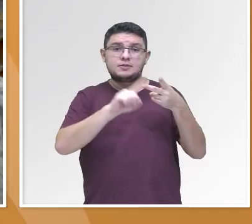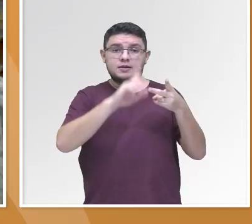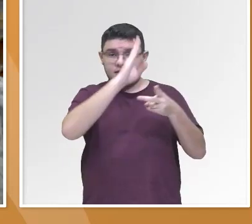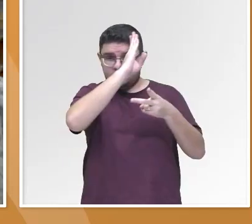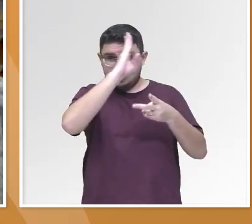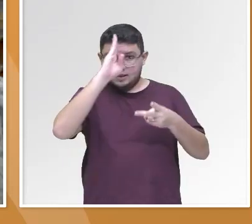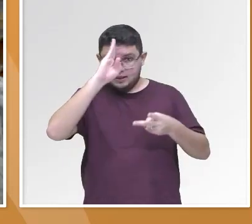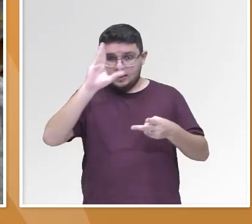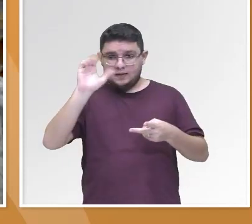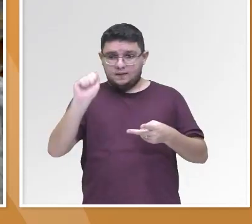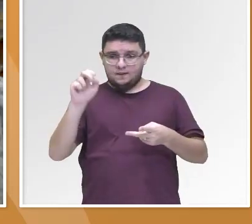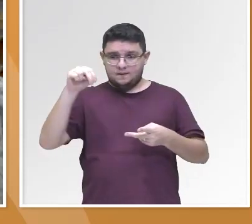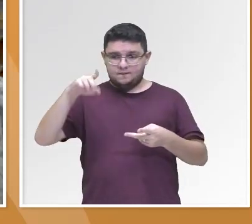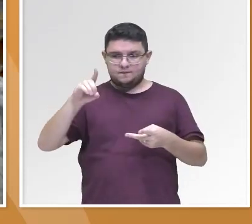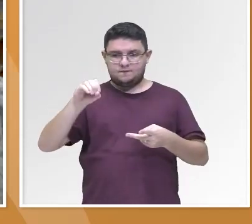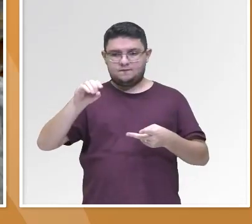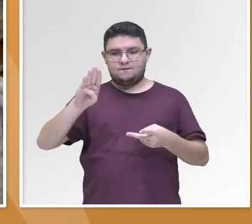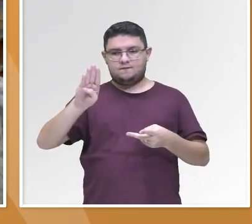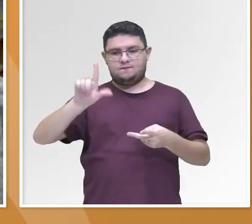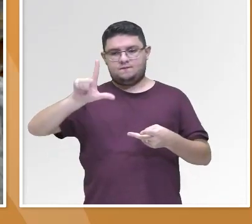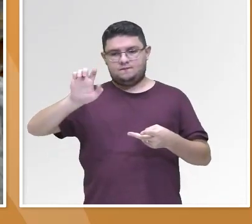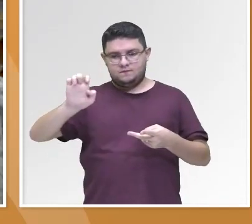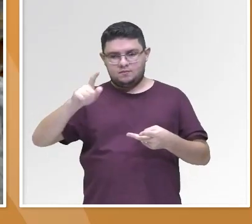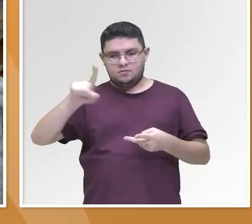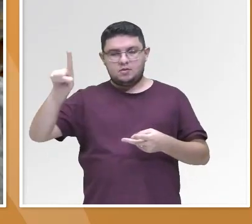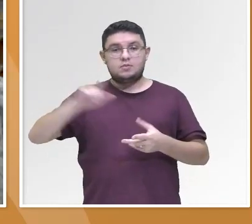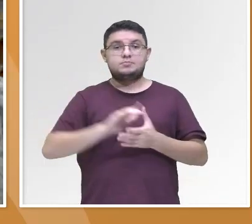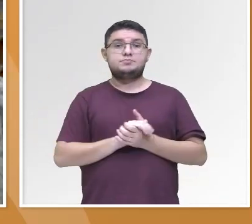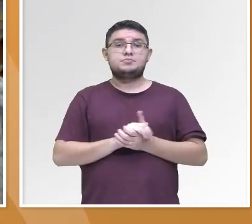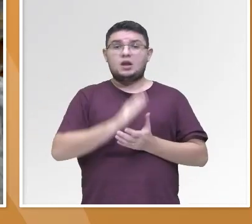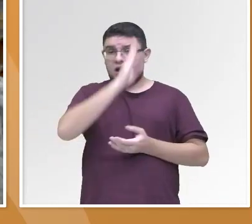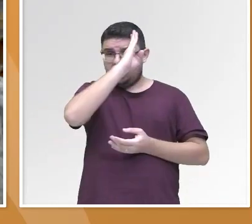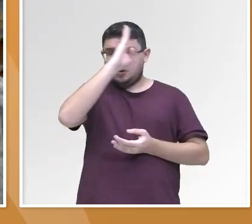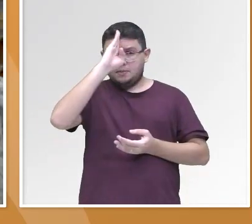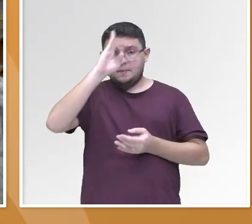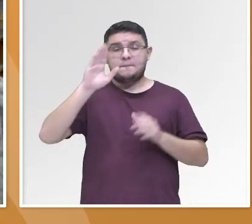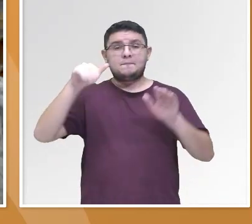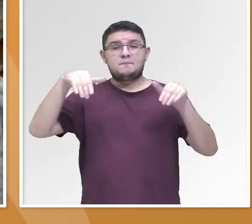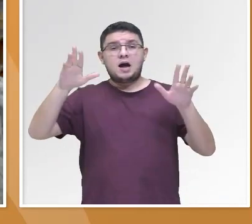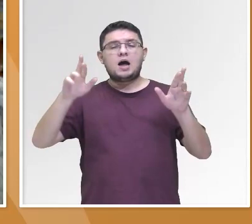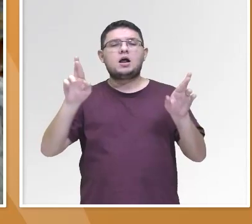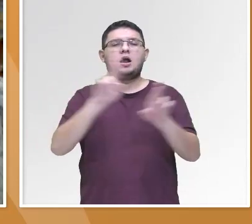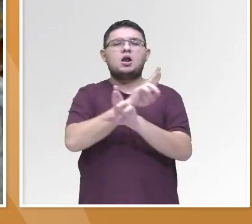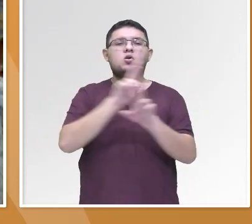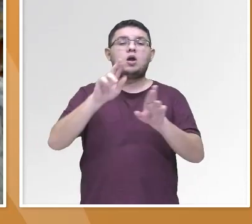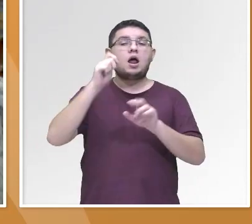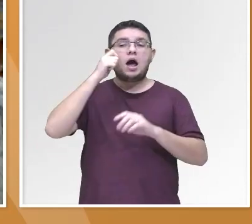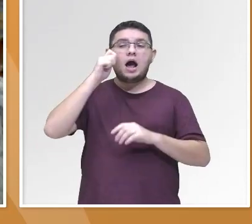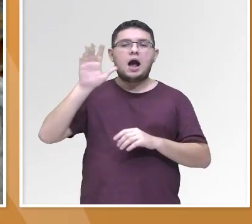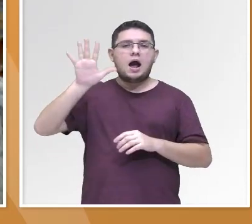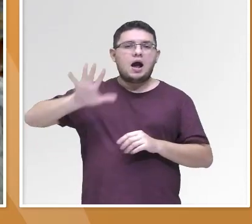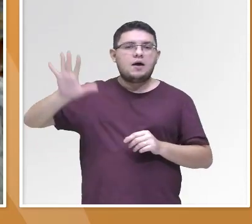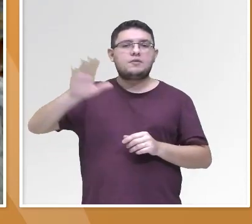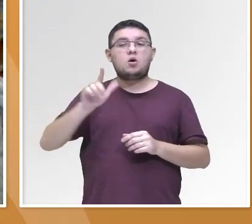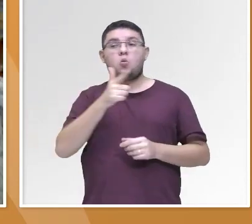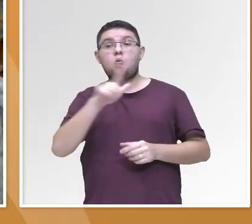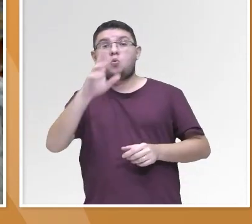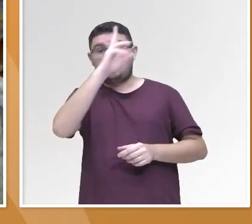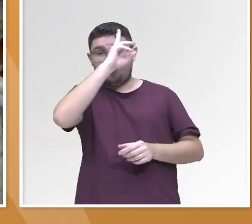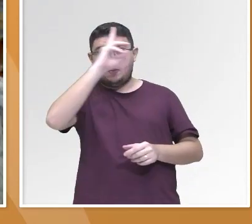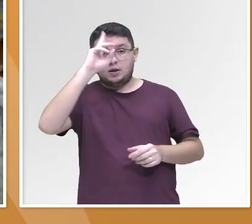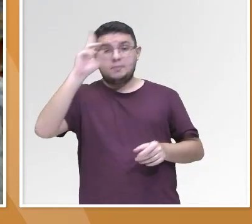raiz mais próxima à África. Já a Umbanda, ela tem uma raiz mais misturada com o Brasil, com os